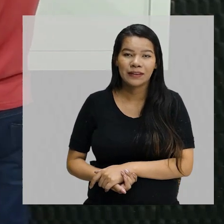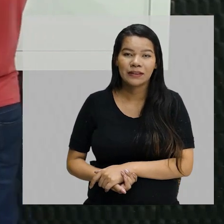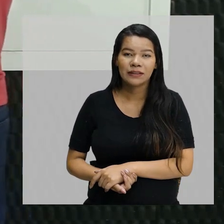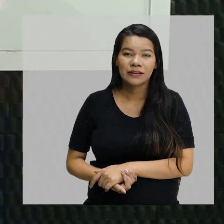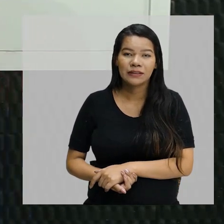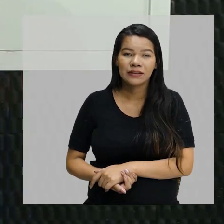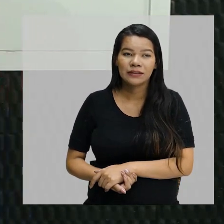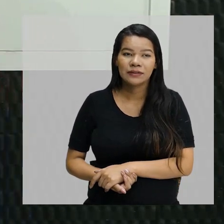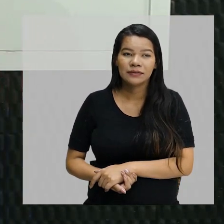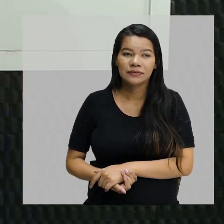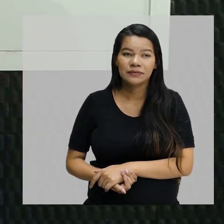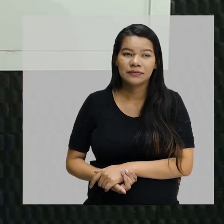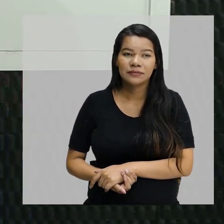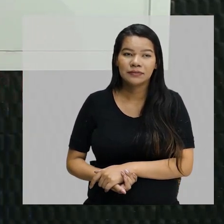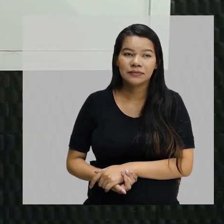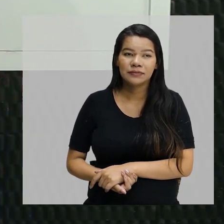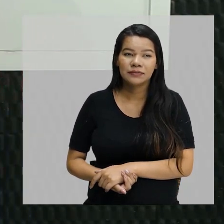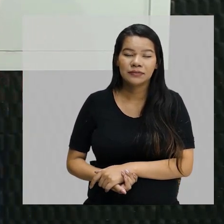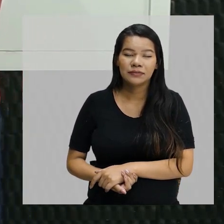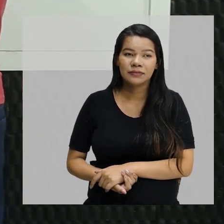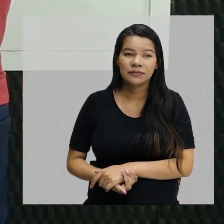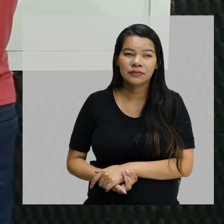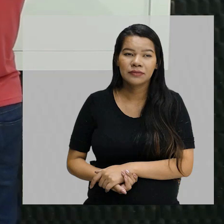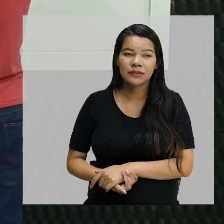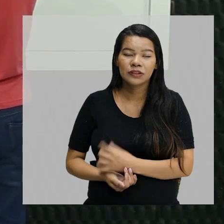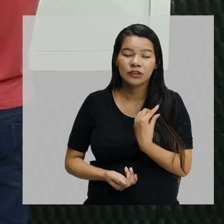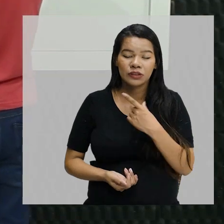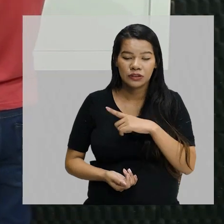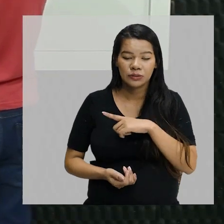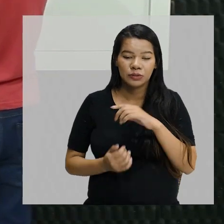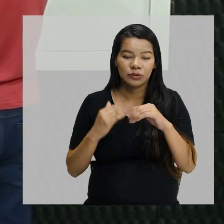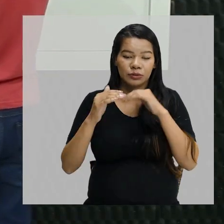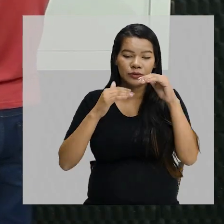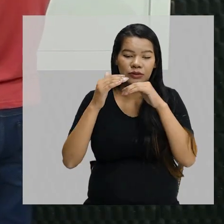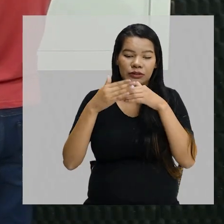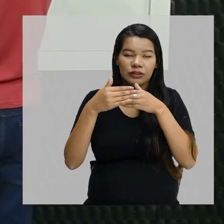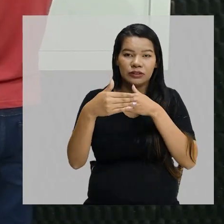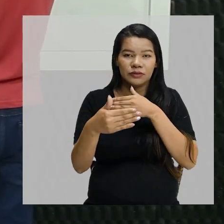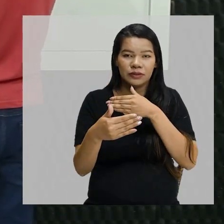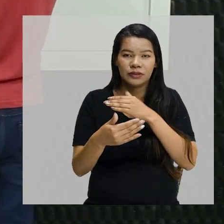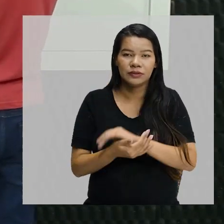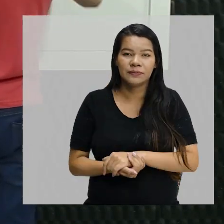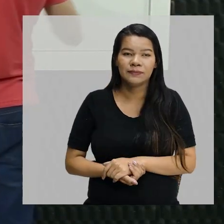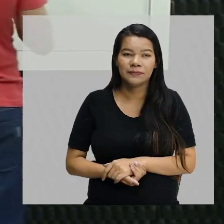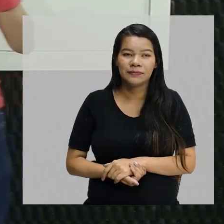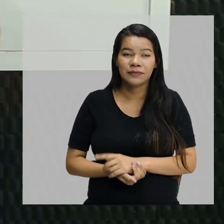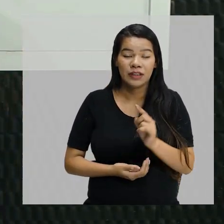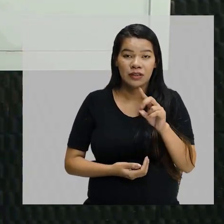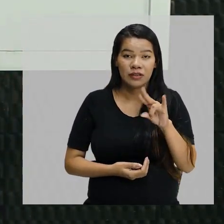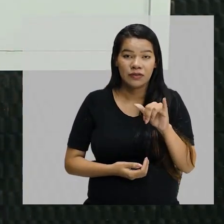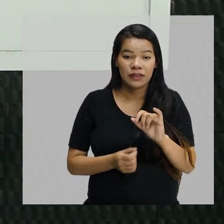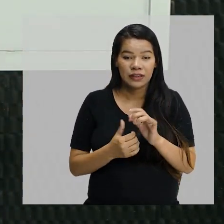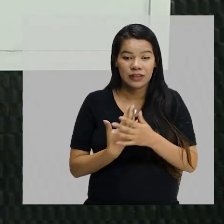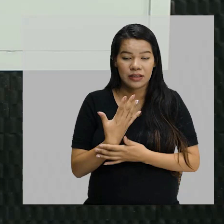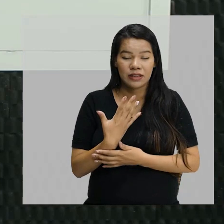certo estabelecida pelo conhecimento Aqui nós temos o processo de avanço constante Olha é isso que vai